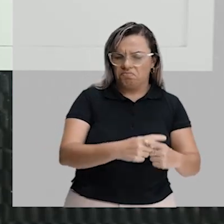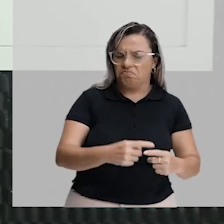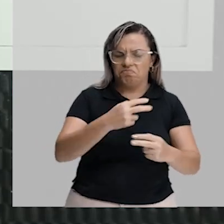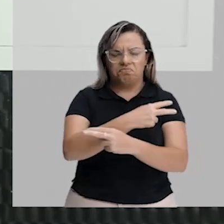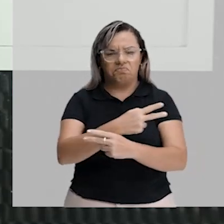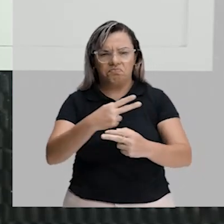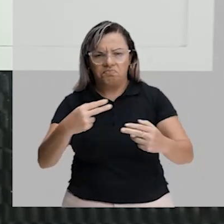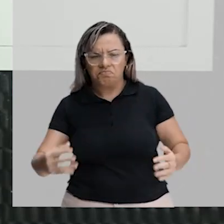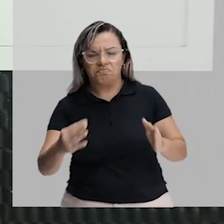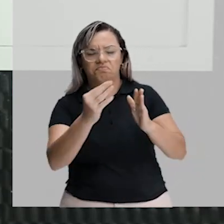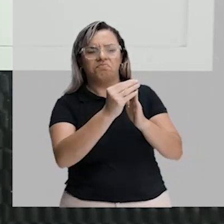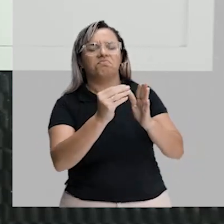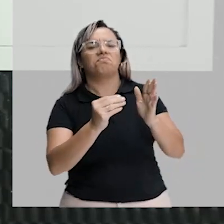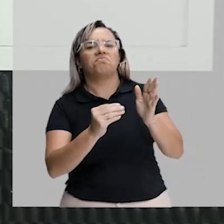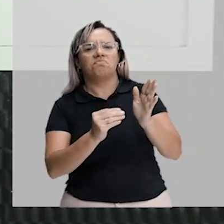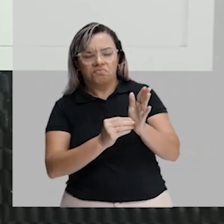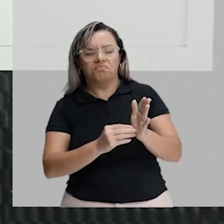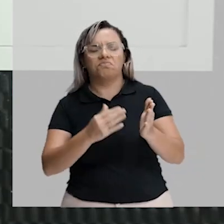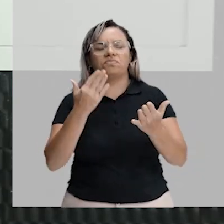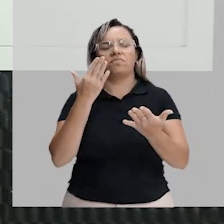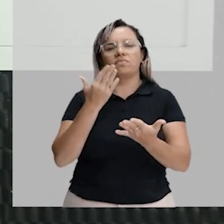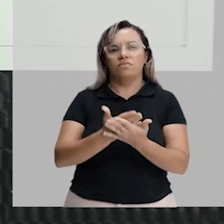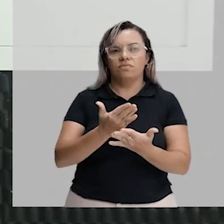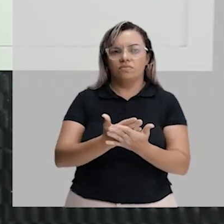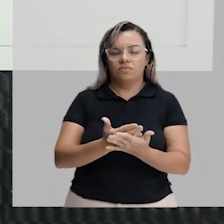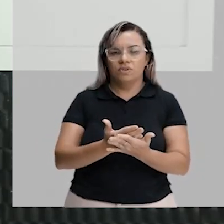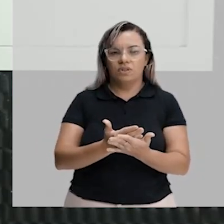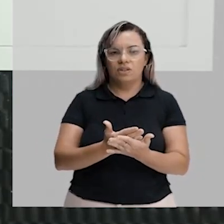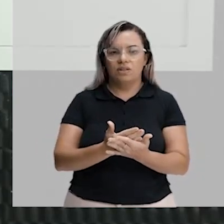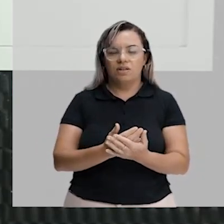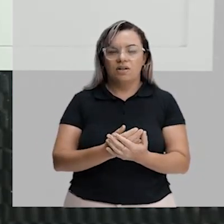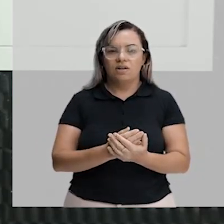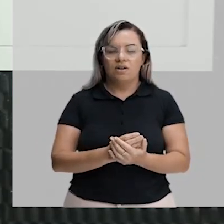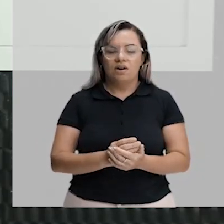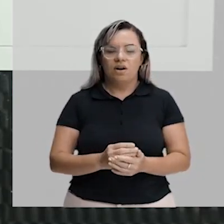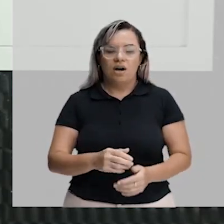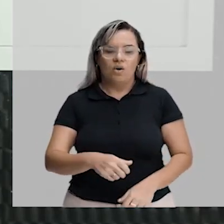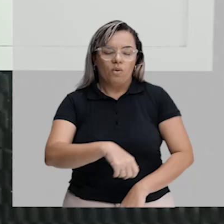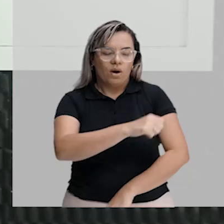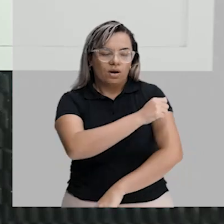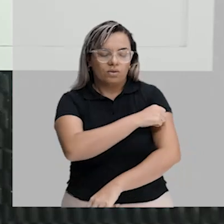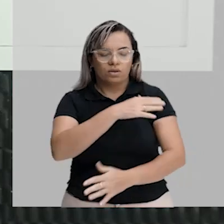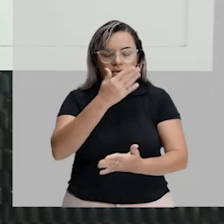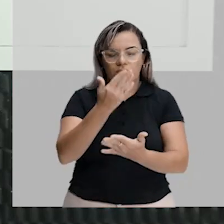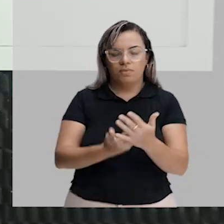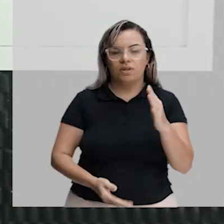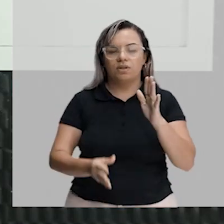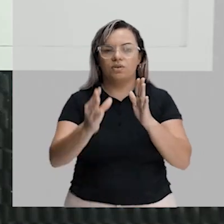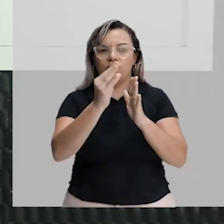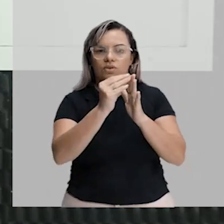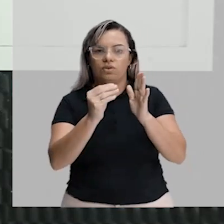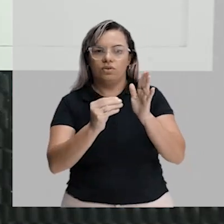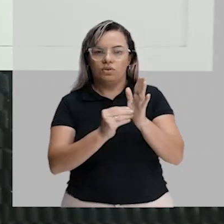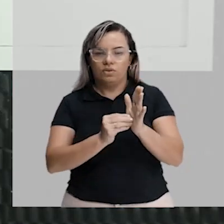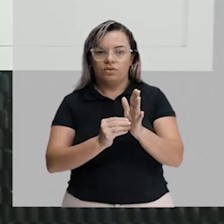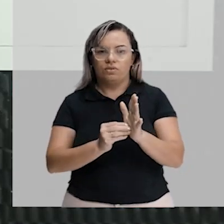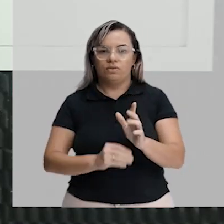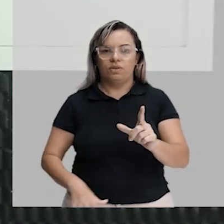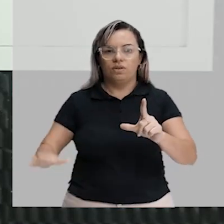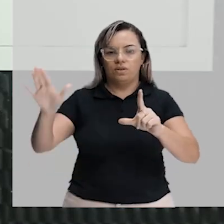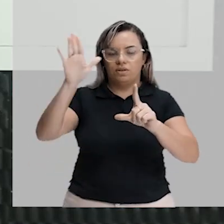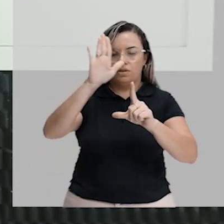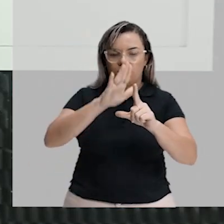muita coisa já foi trabalhada. Então, para quem deixou de assistir os conteúdos, vá lá na plataforma, assista, está à